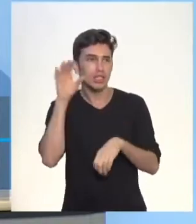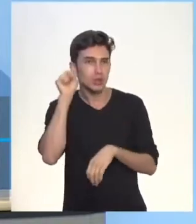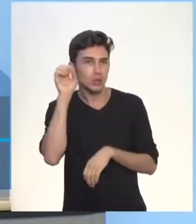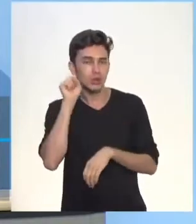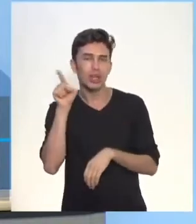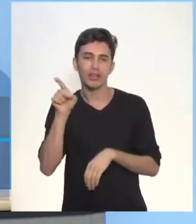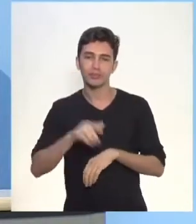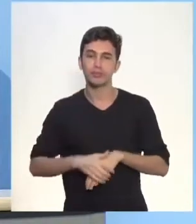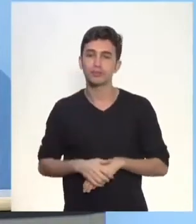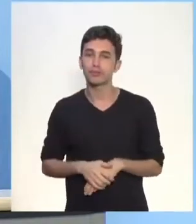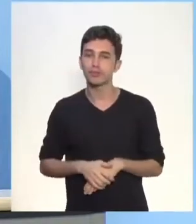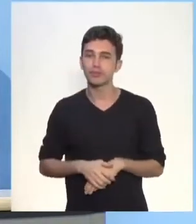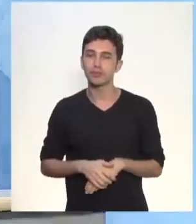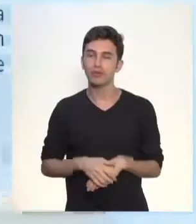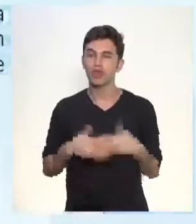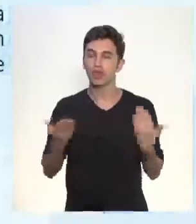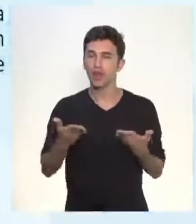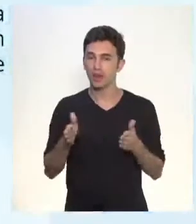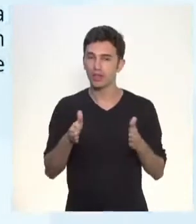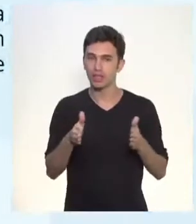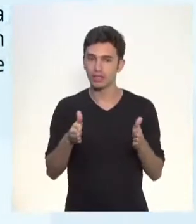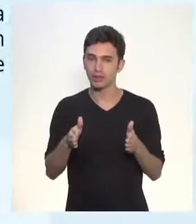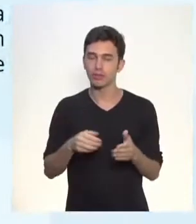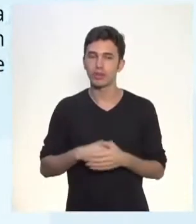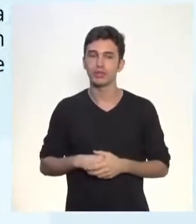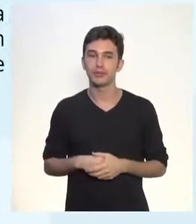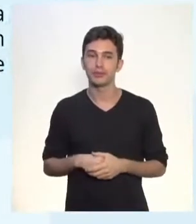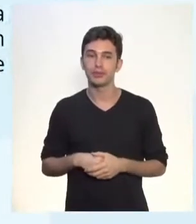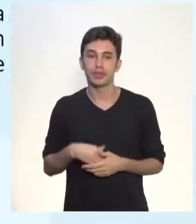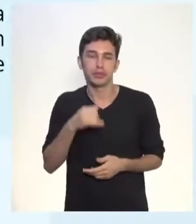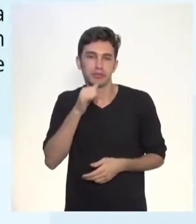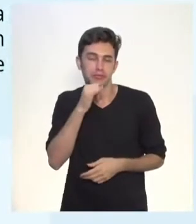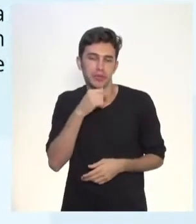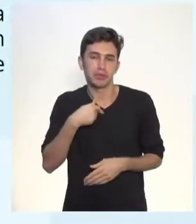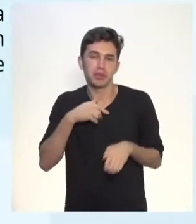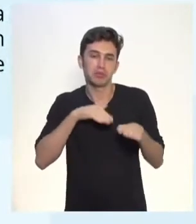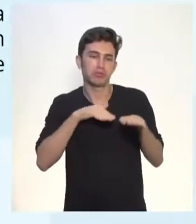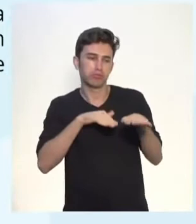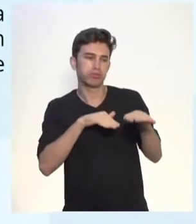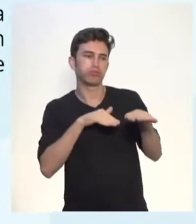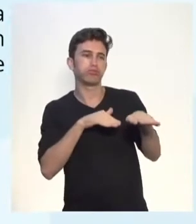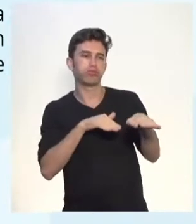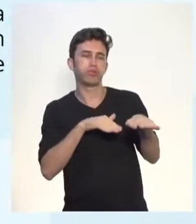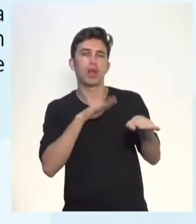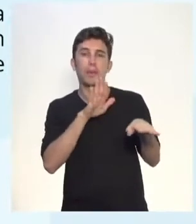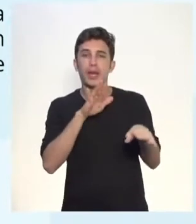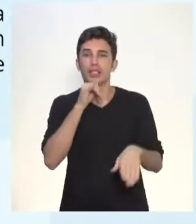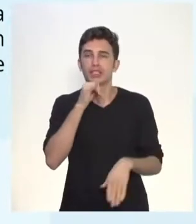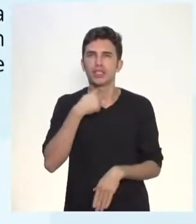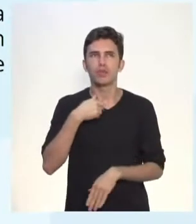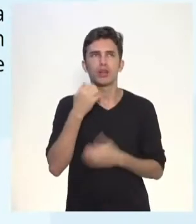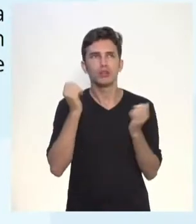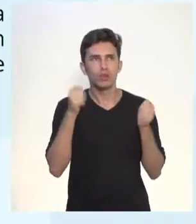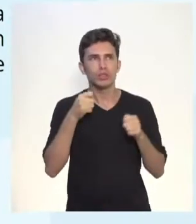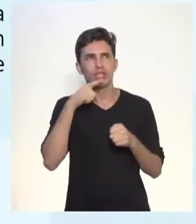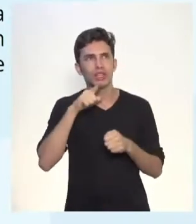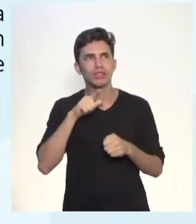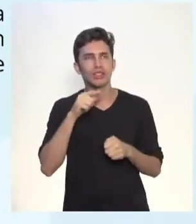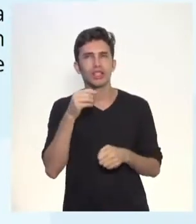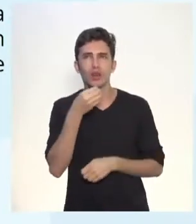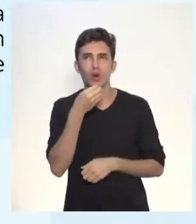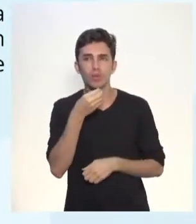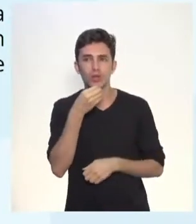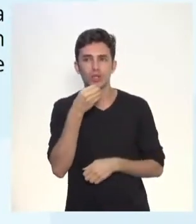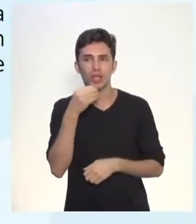contextualização. Por exemplo, aí, como eu mencionei, eu posso estar no trânsito, mas ter a oportunidade de ouvir sobre um assunto de meu